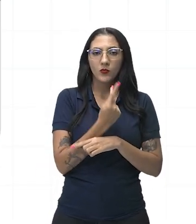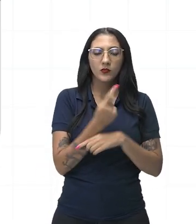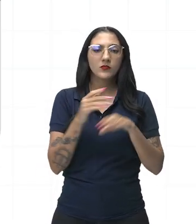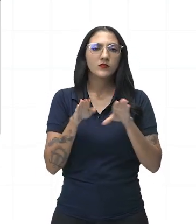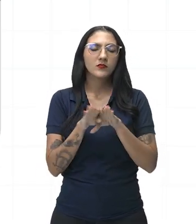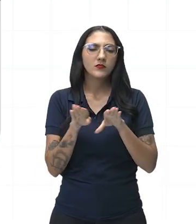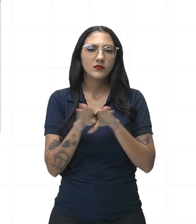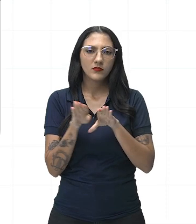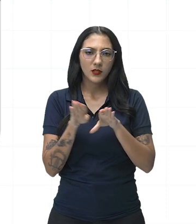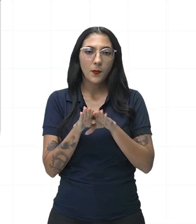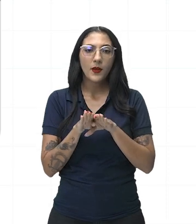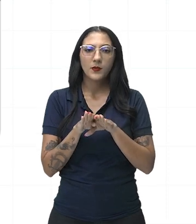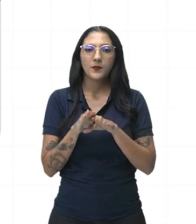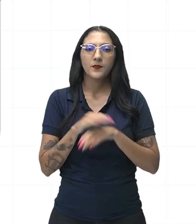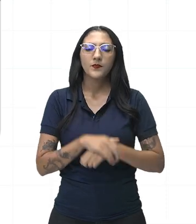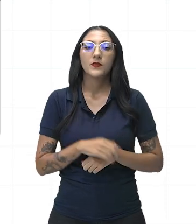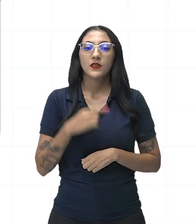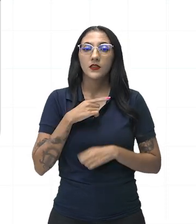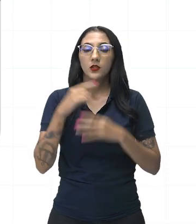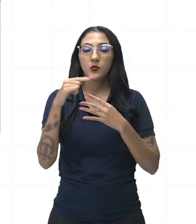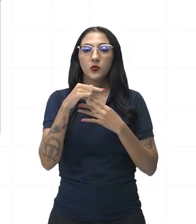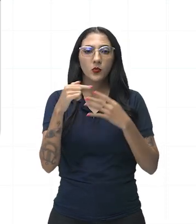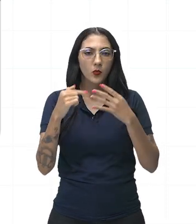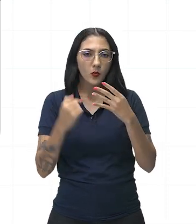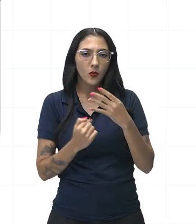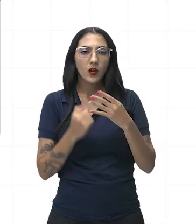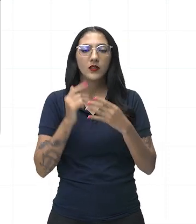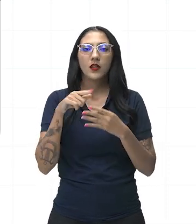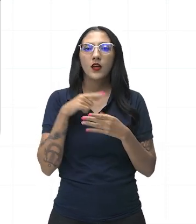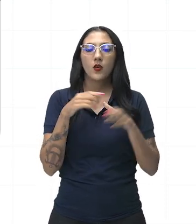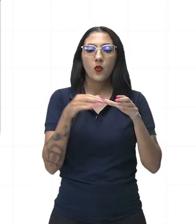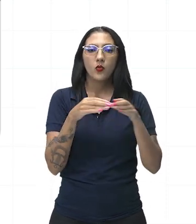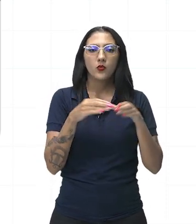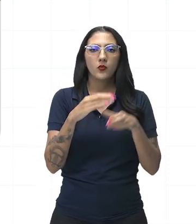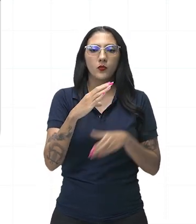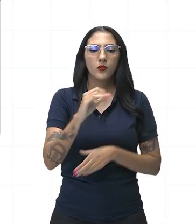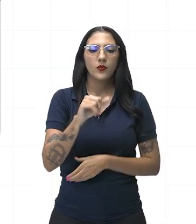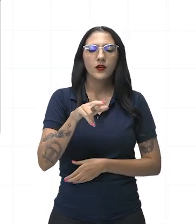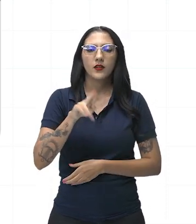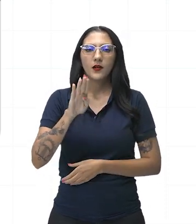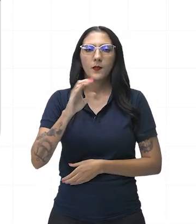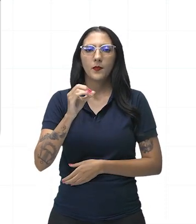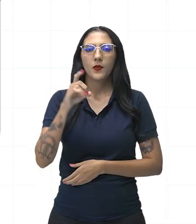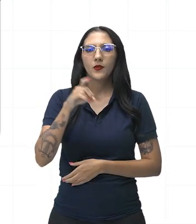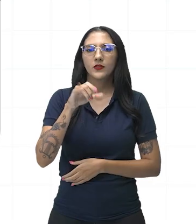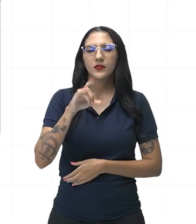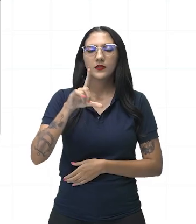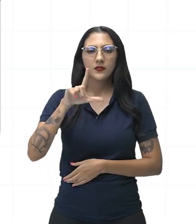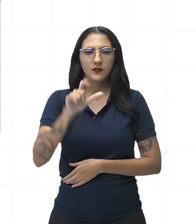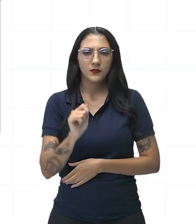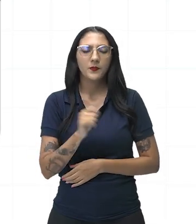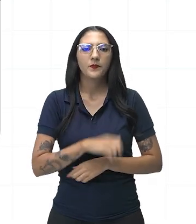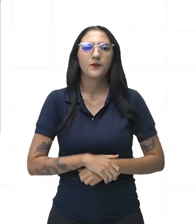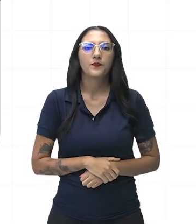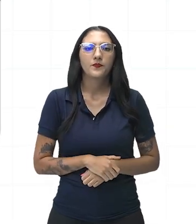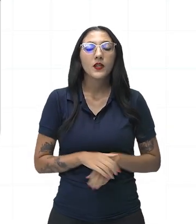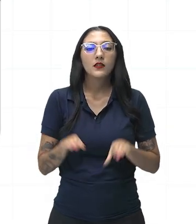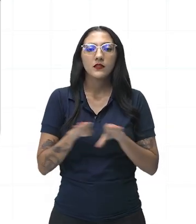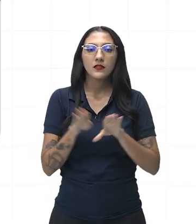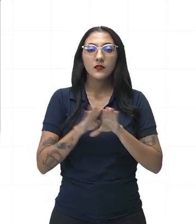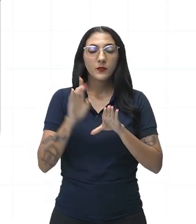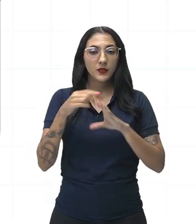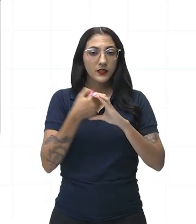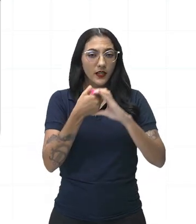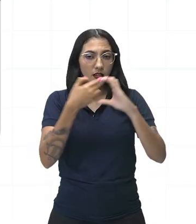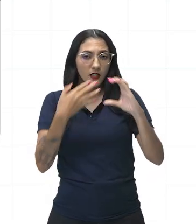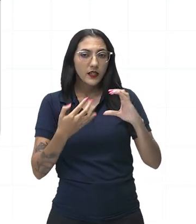pelo H, que é o COOH, que é o grupo carboxila. Então, essa é a representação. E uma característica desse